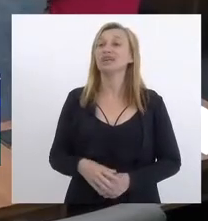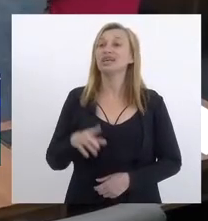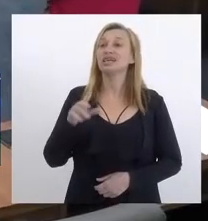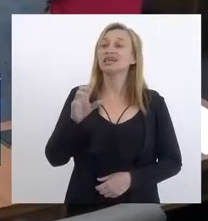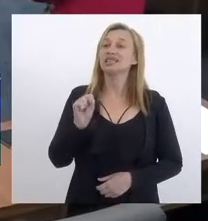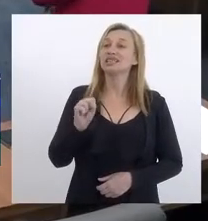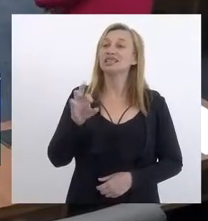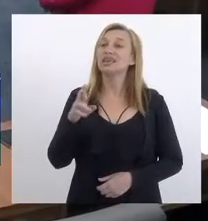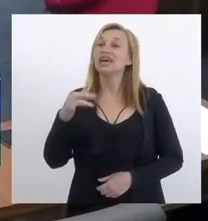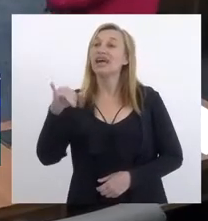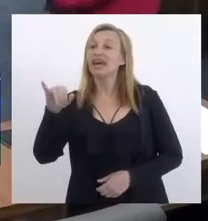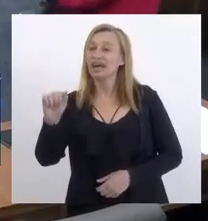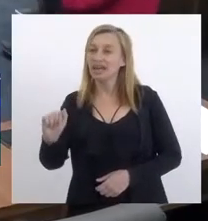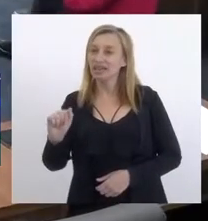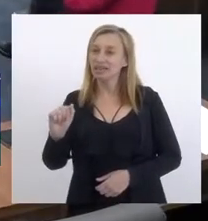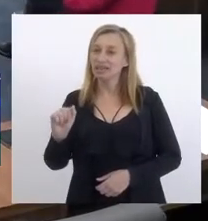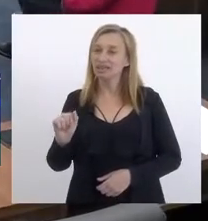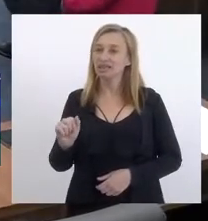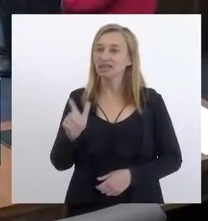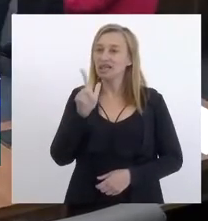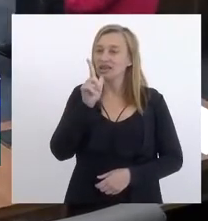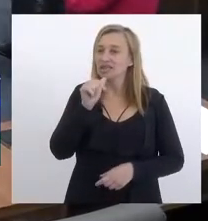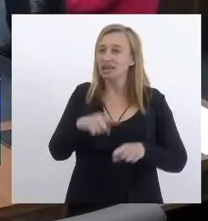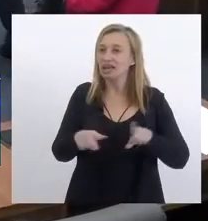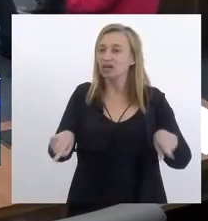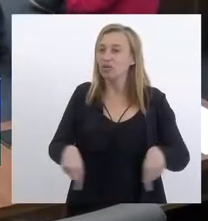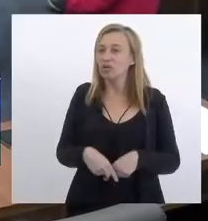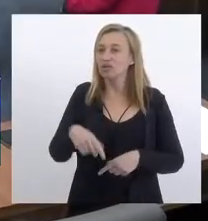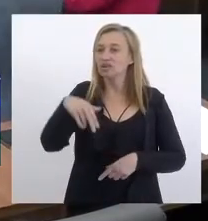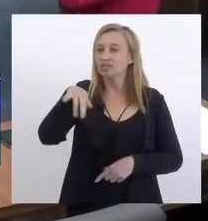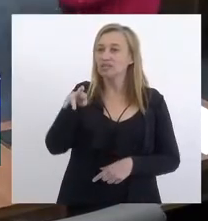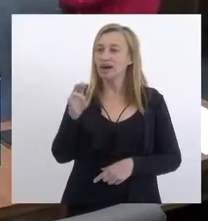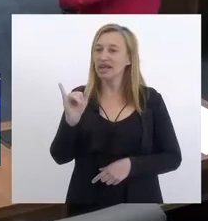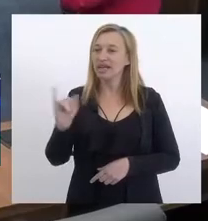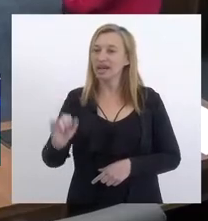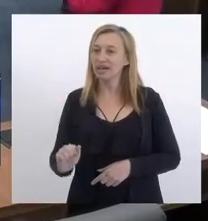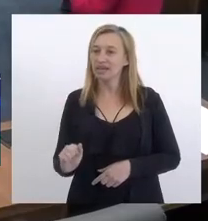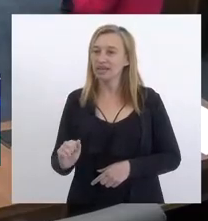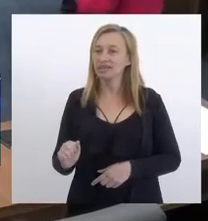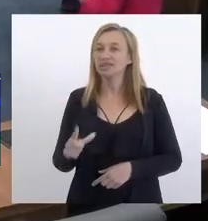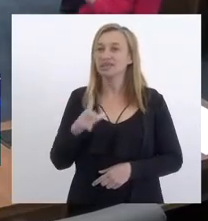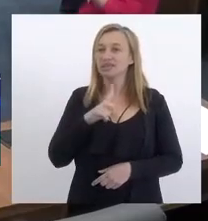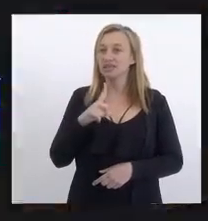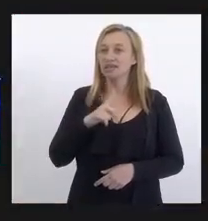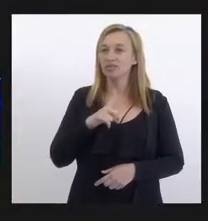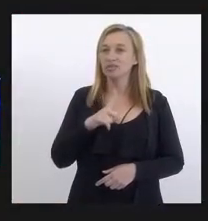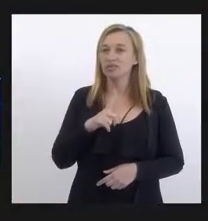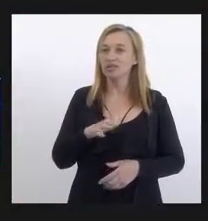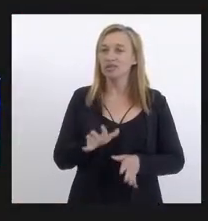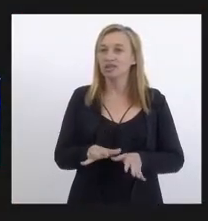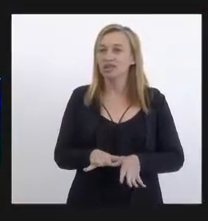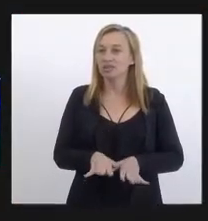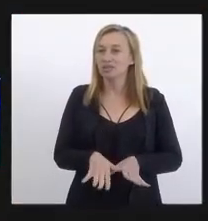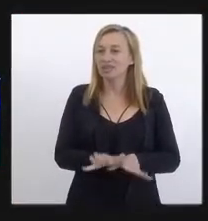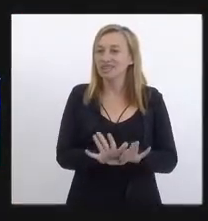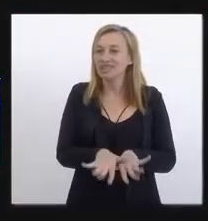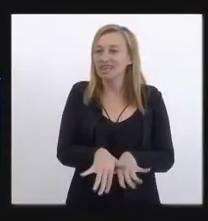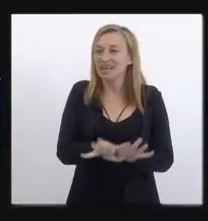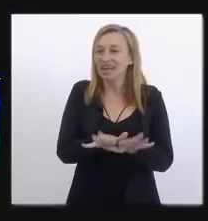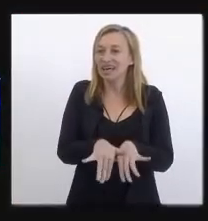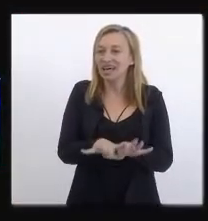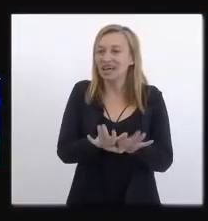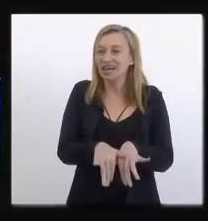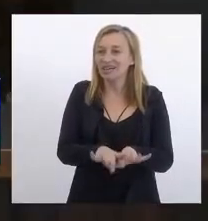Sereia da Lagoa de Maricá. Nós temos uma sereia de bronze, né? É, vamos ter que